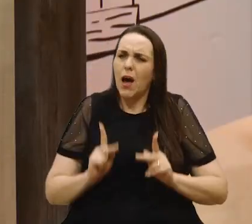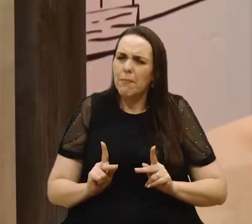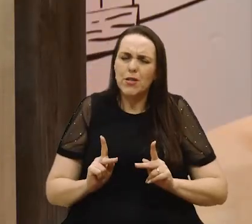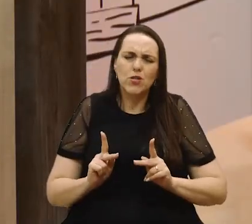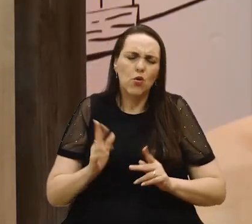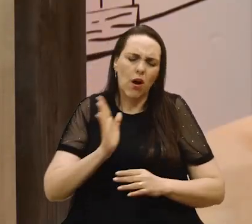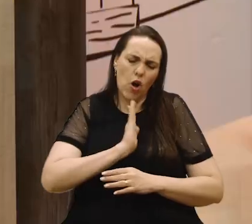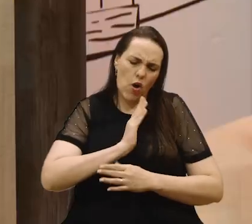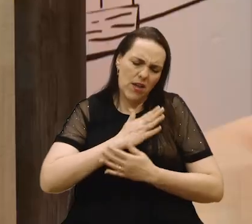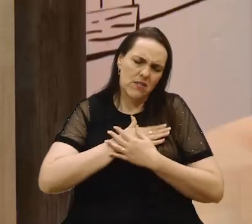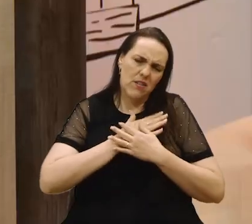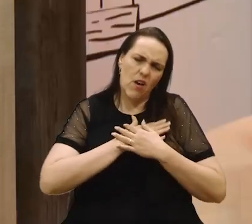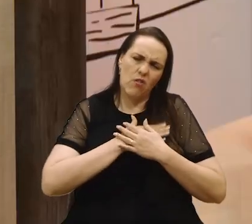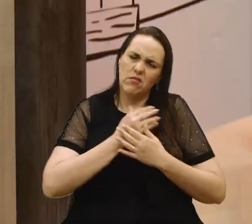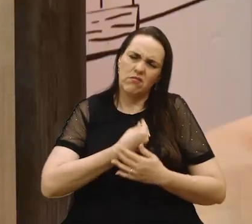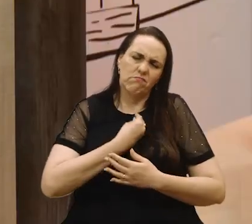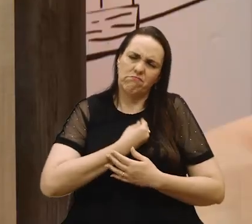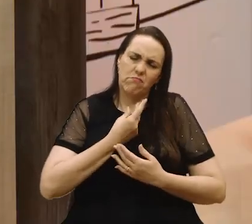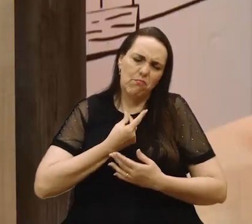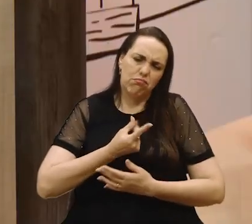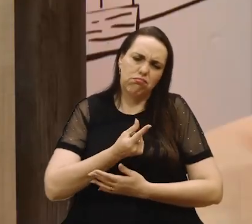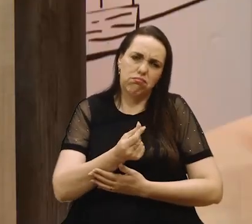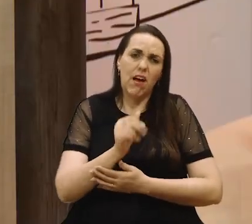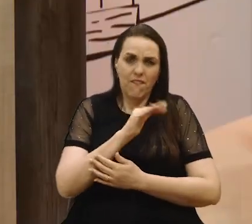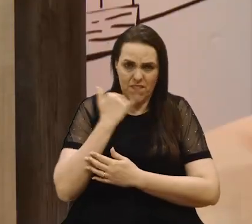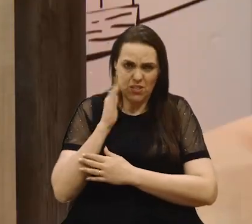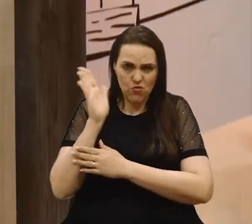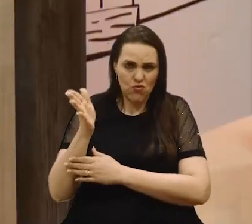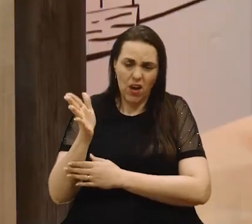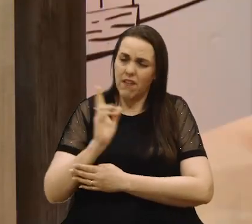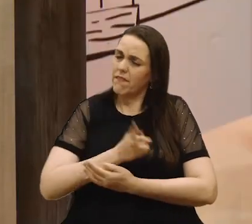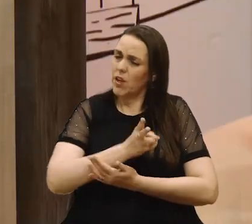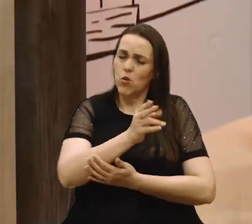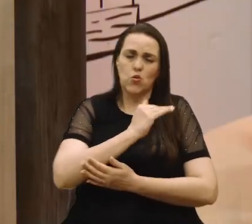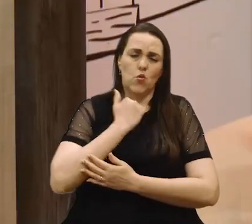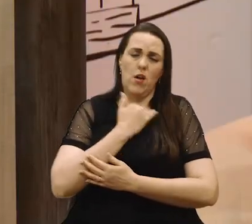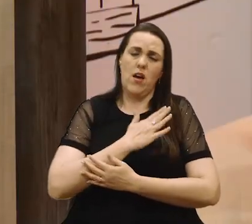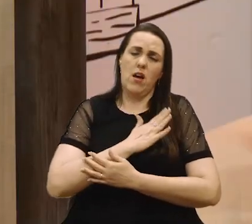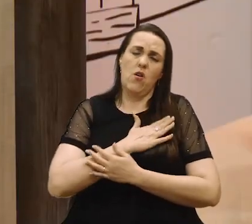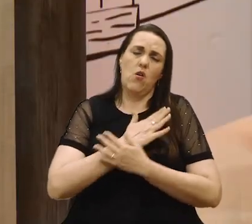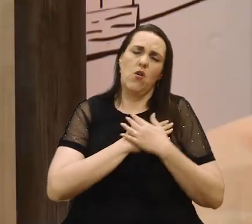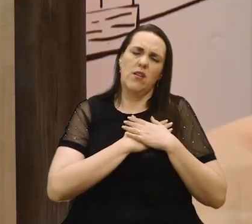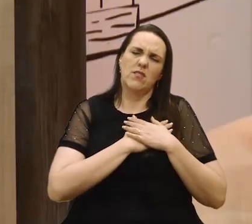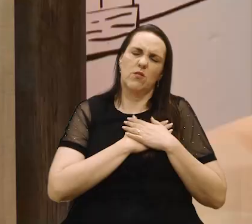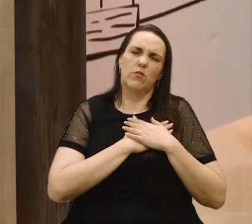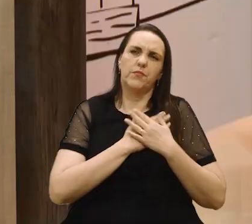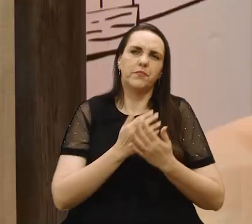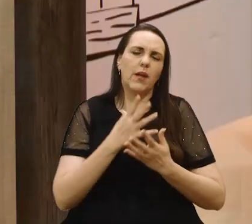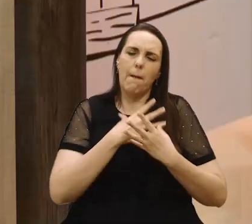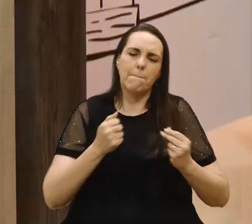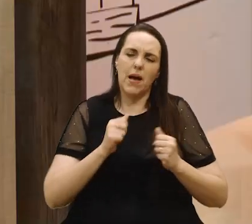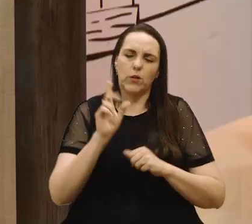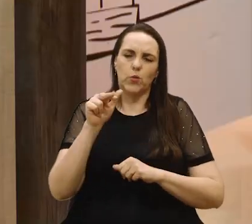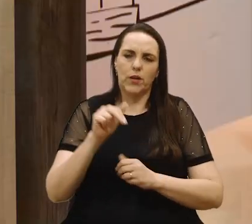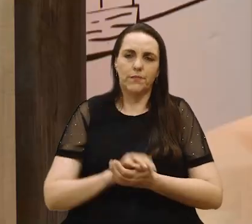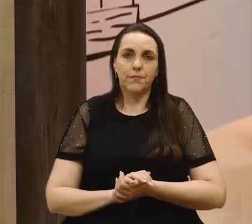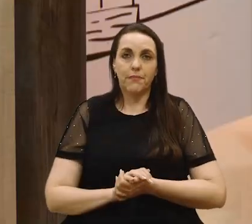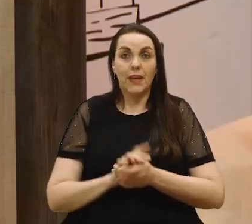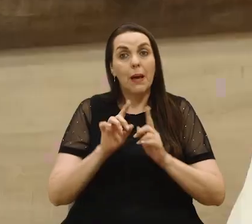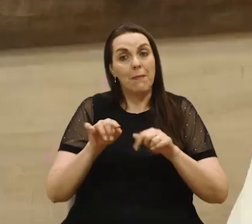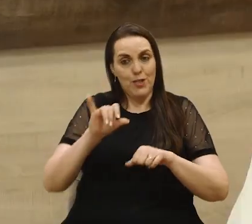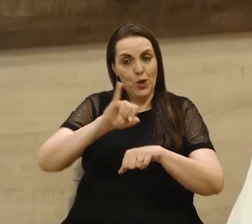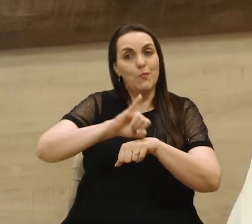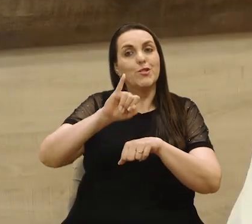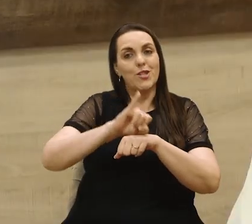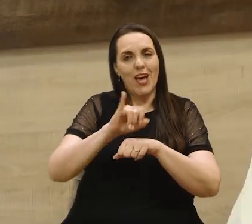pessoa mesmo, quando ela tá no teu coração, ela partiu, ela vai continuar no teu coração, você não apaga. O objeto, enfim,